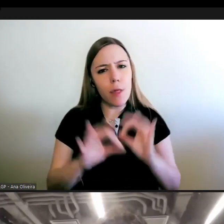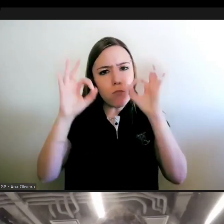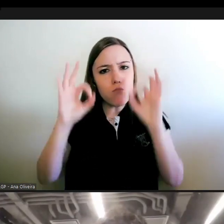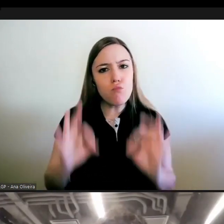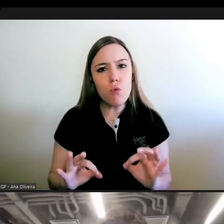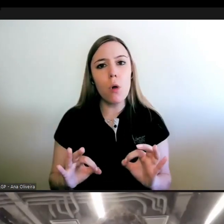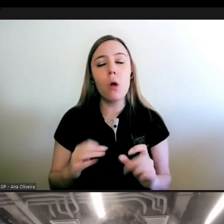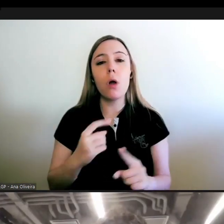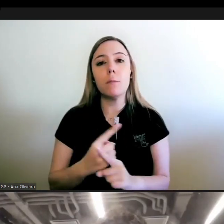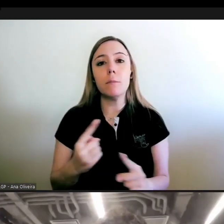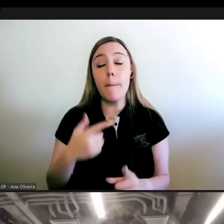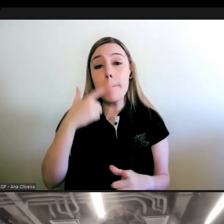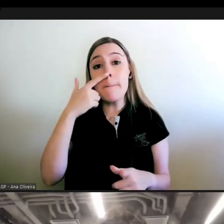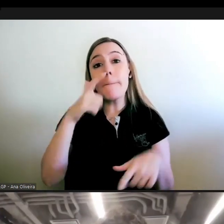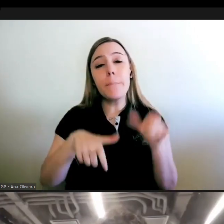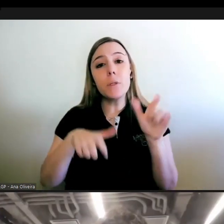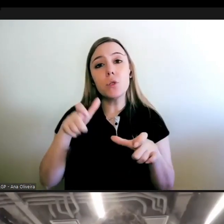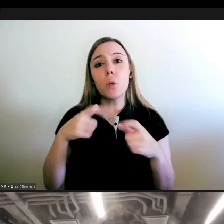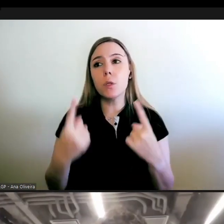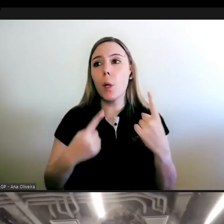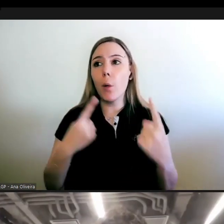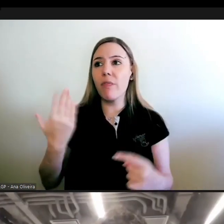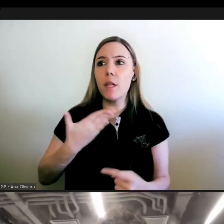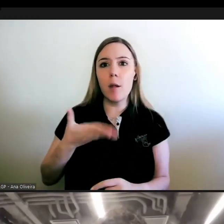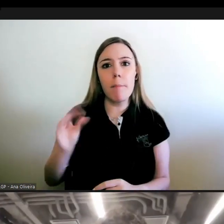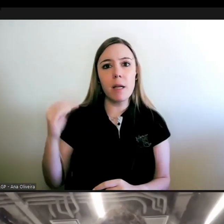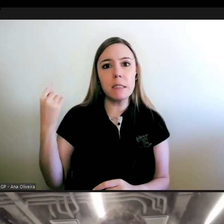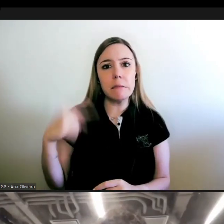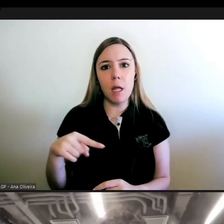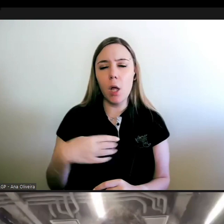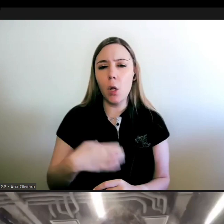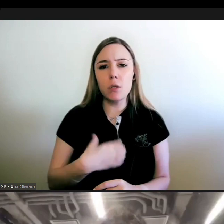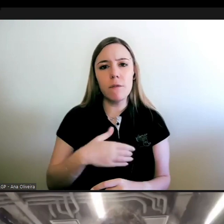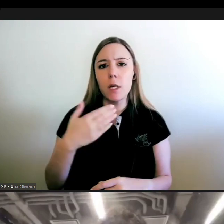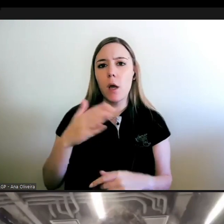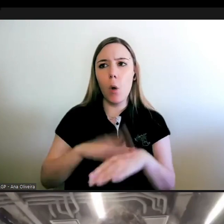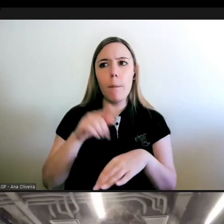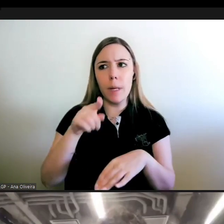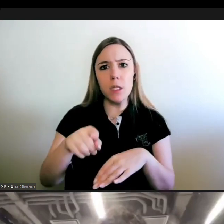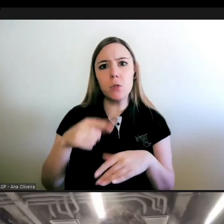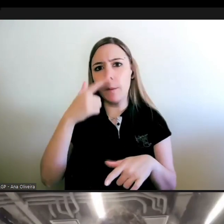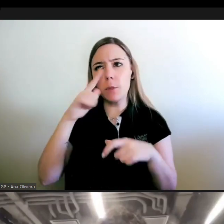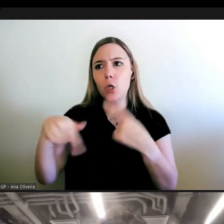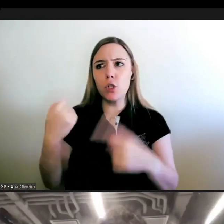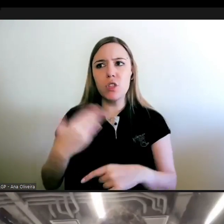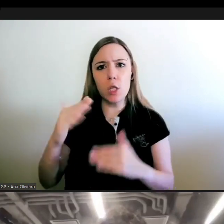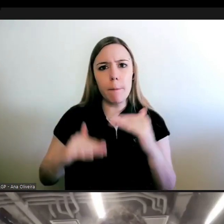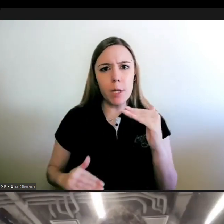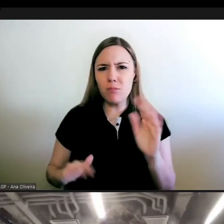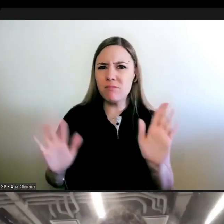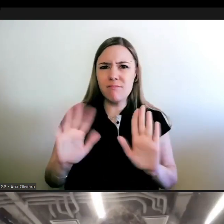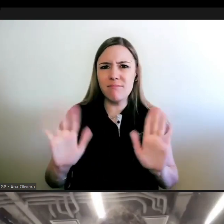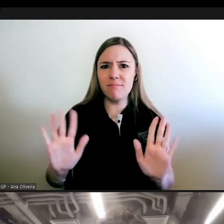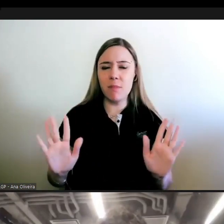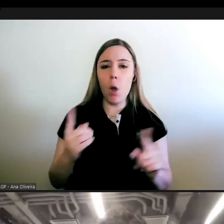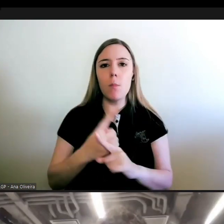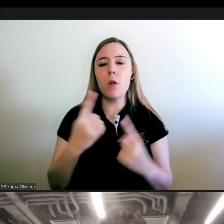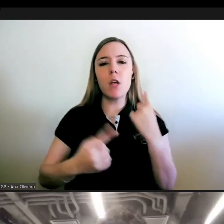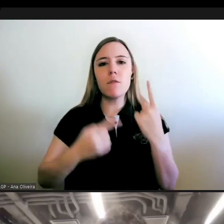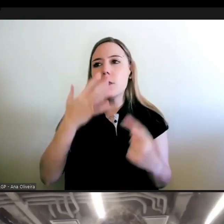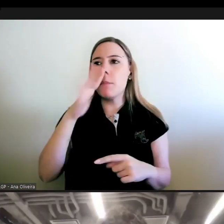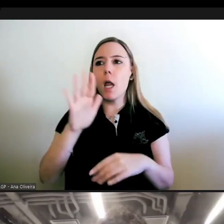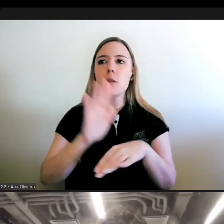haver pessoas que têm mais direitos não significa que outras têm menos. Isto é uma questão que às vezes, não é? Parece que os direitos de